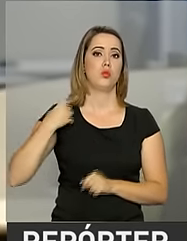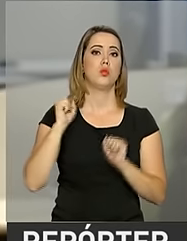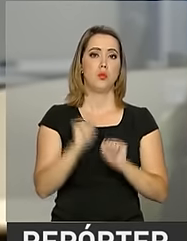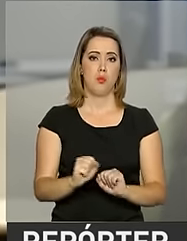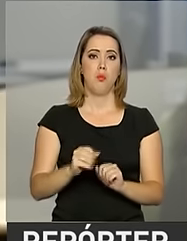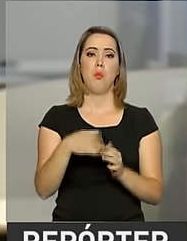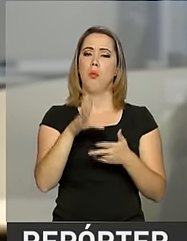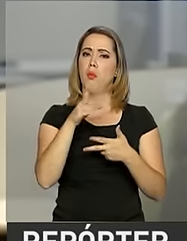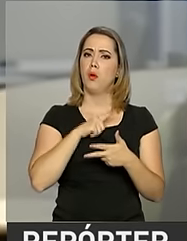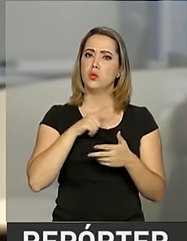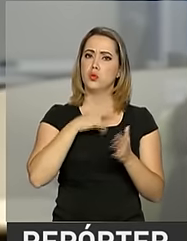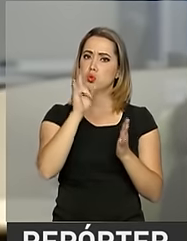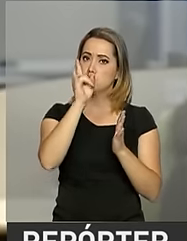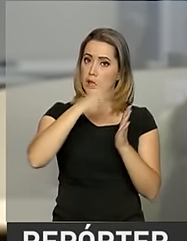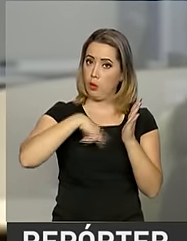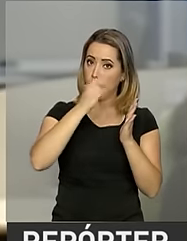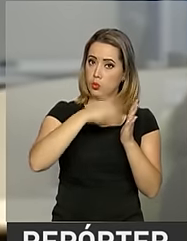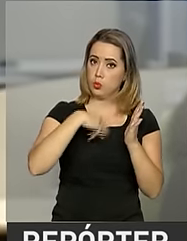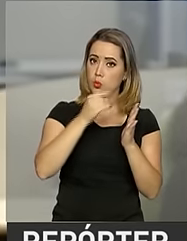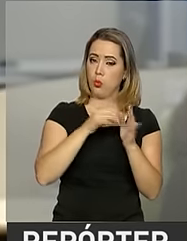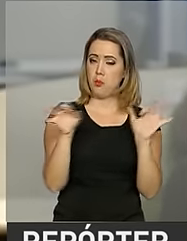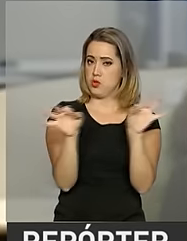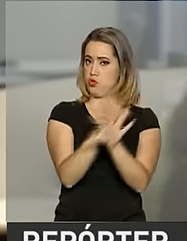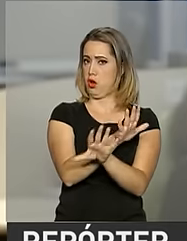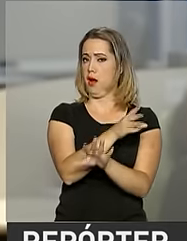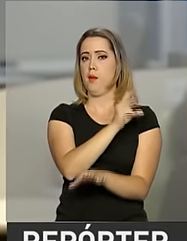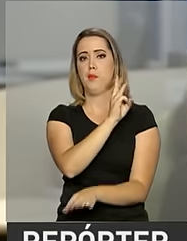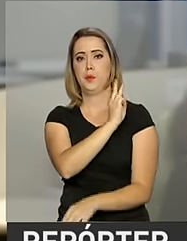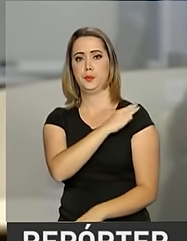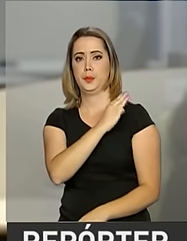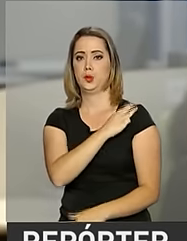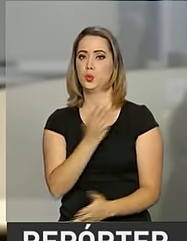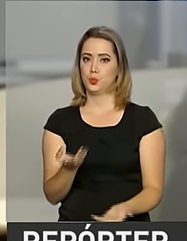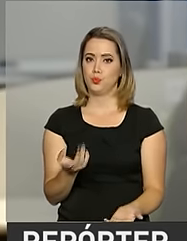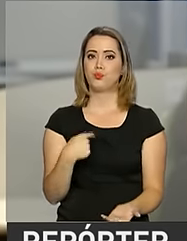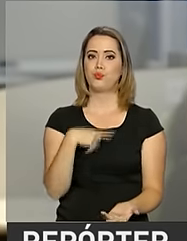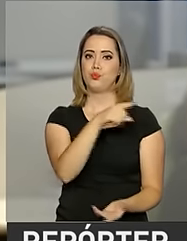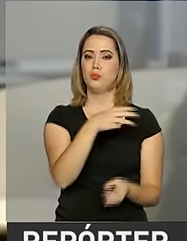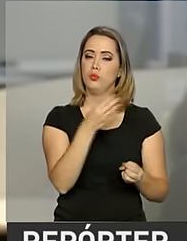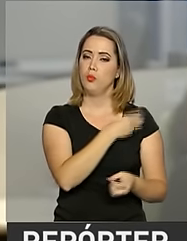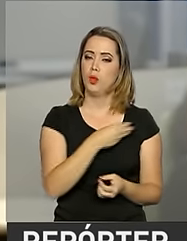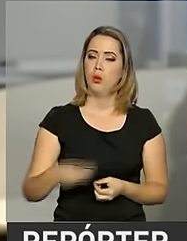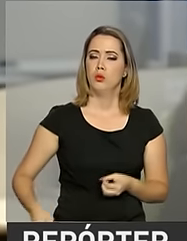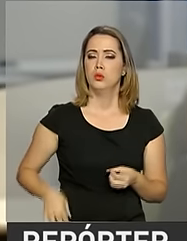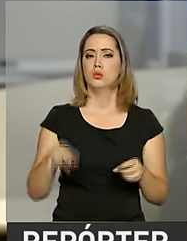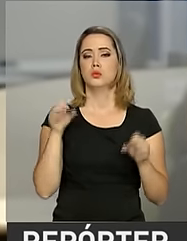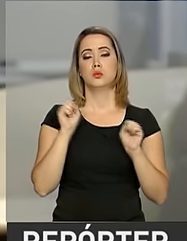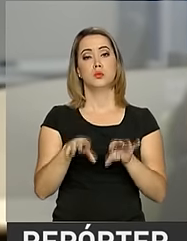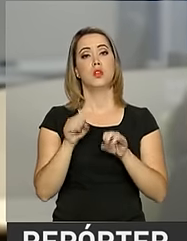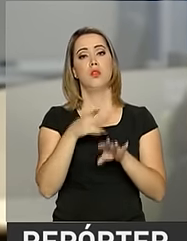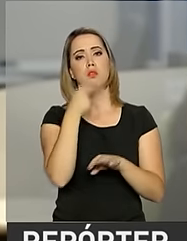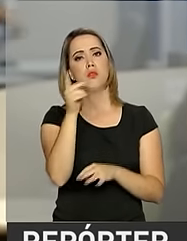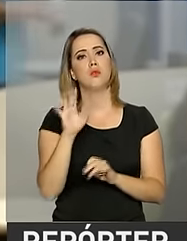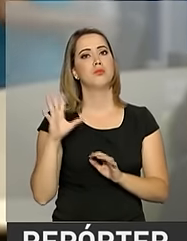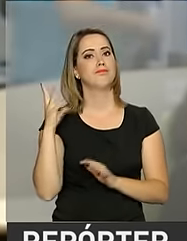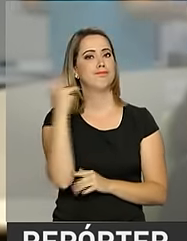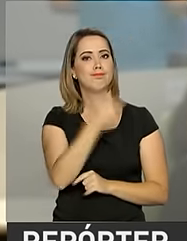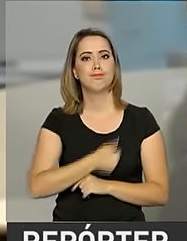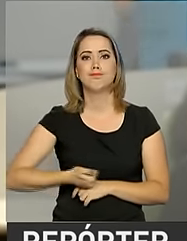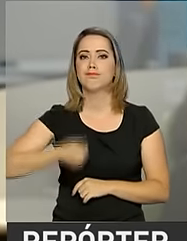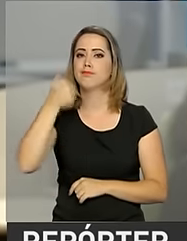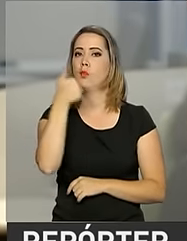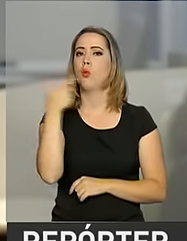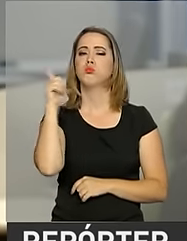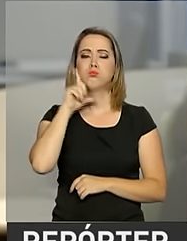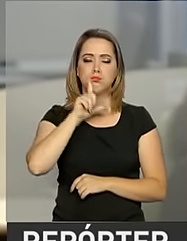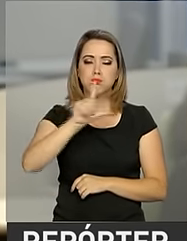receber a certificação do ensino médio. O ministro da Educação, Mendonça Filho, classificou o Enem 2016 como um grande sucesso, uma